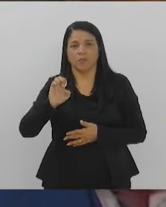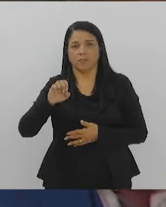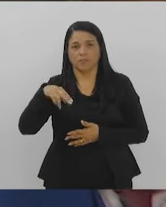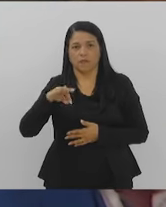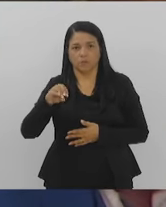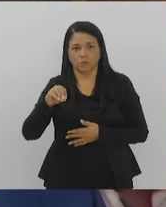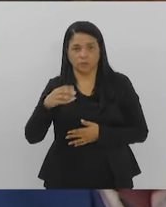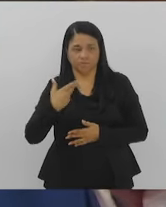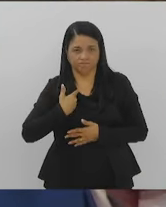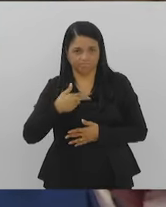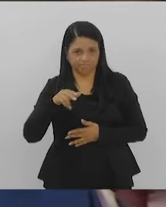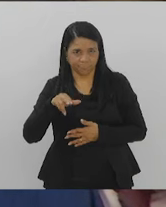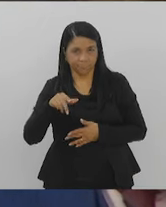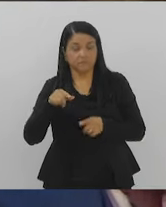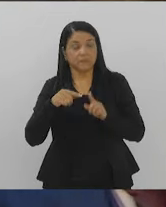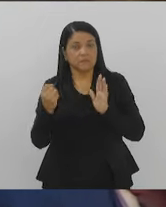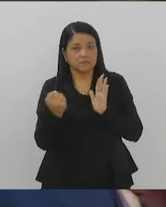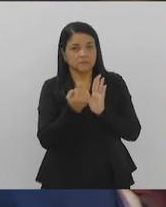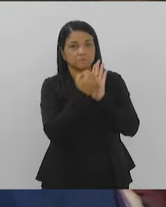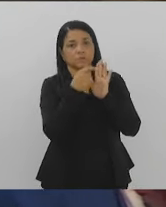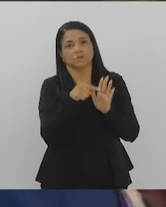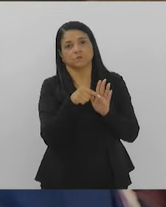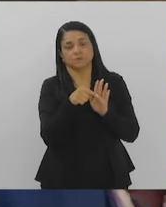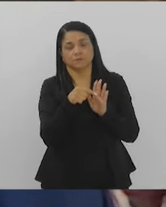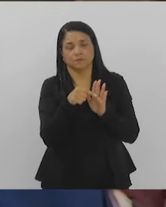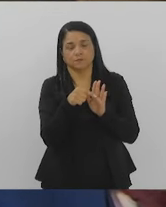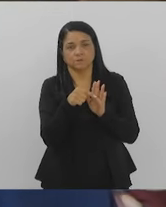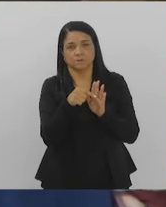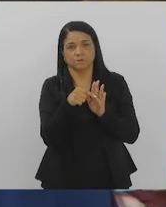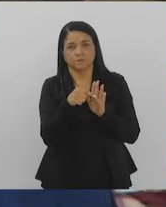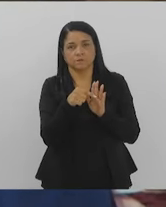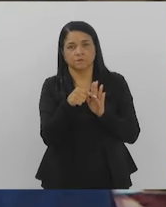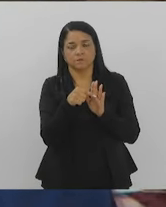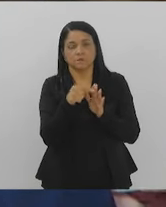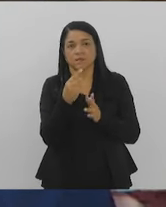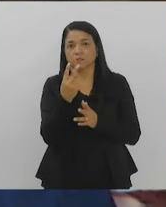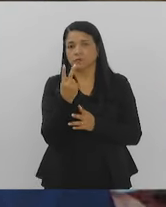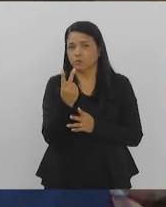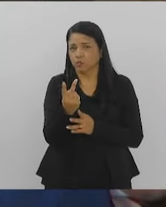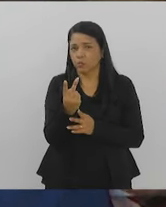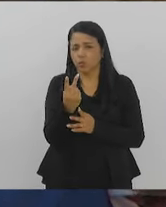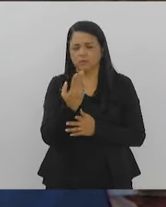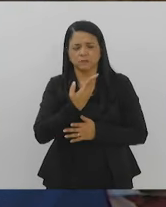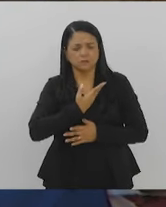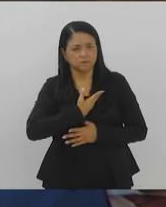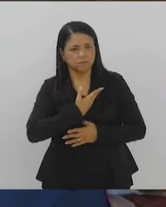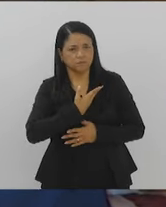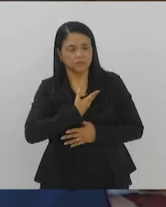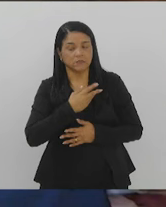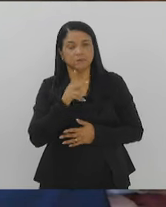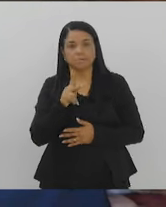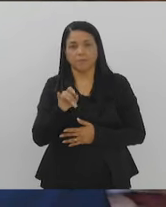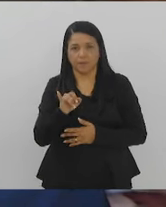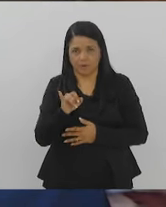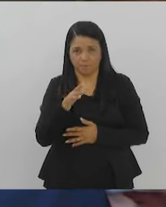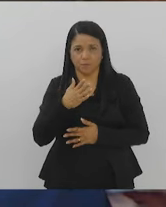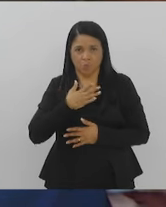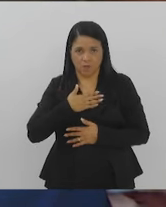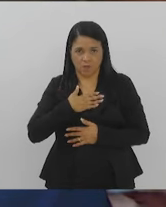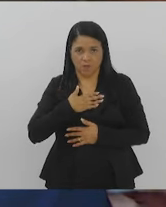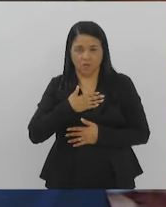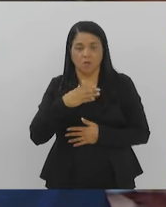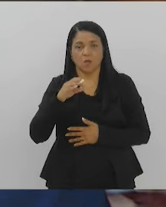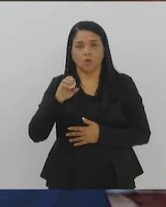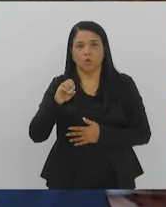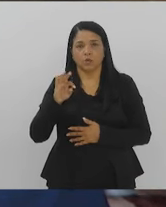que podem simbolizar as duas grandes amizades de meu pai, pastor Otone de